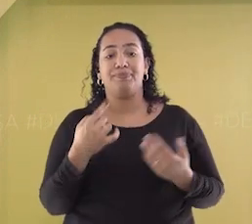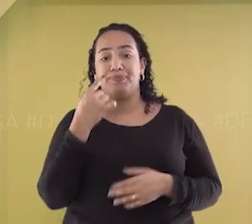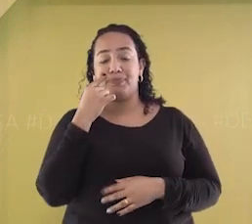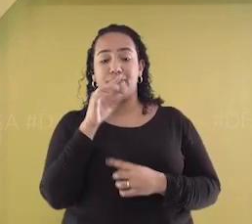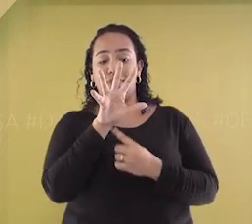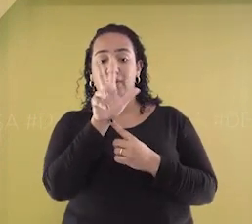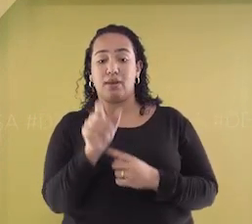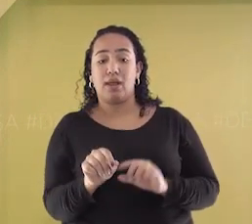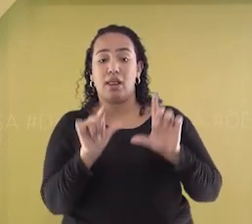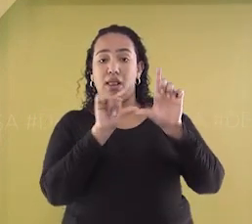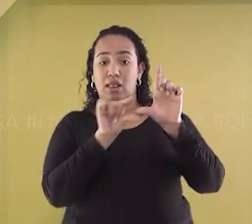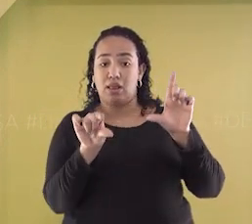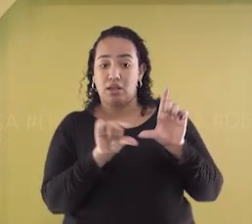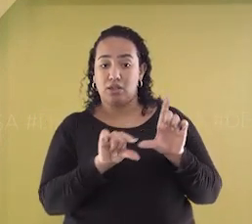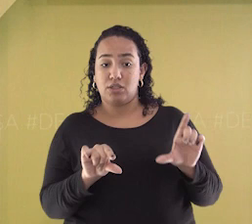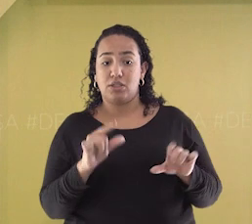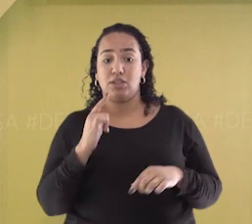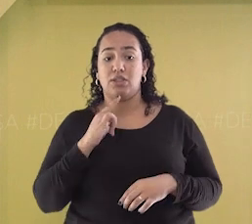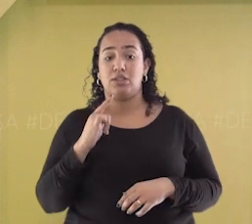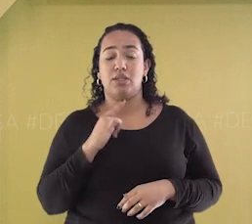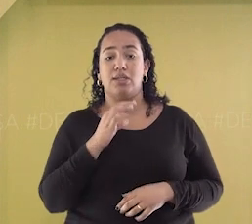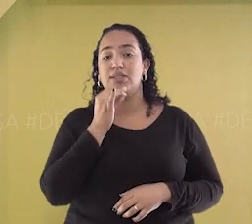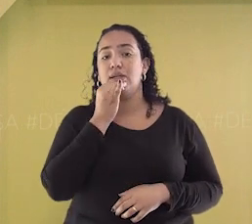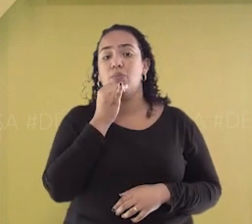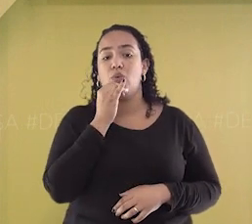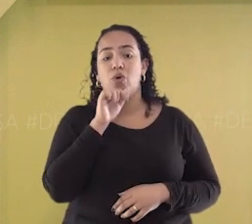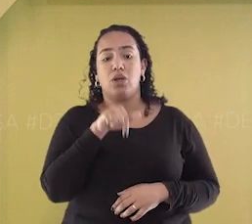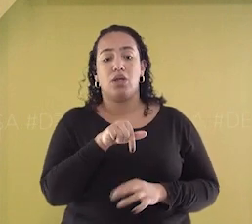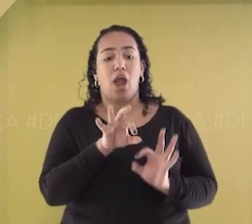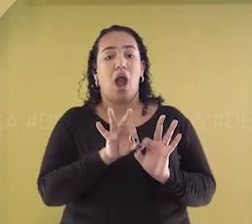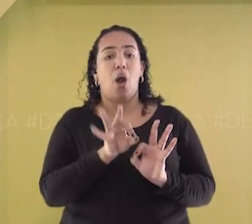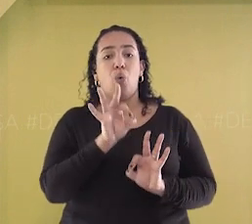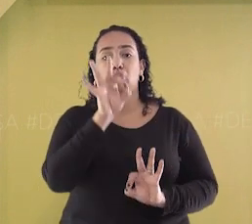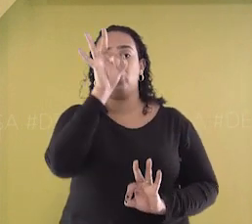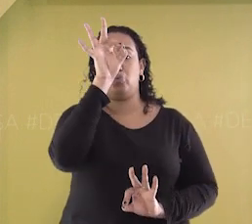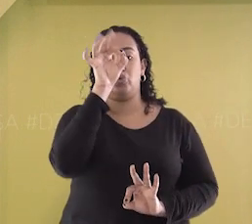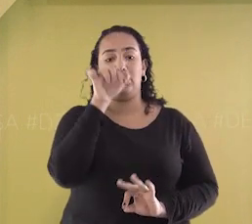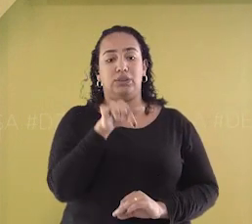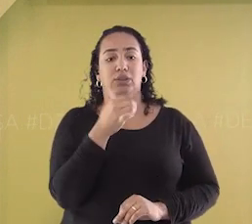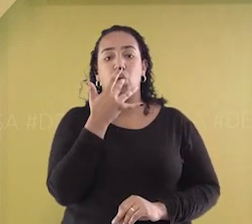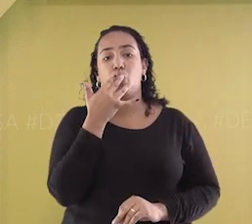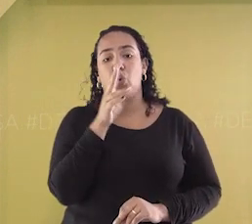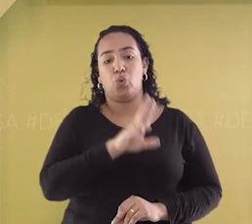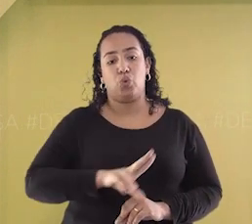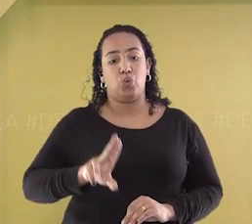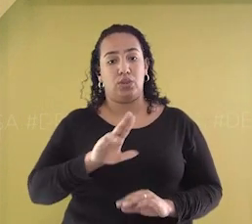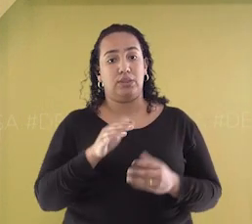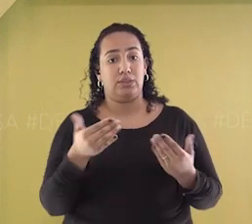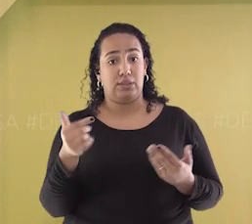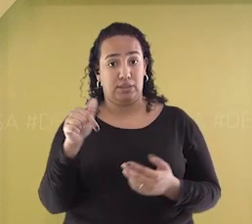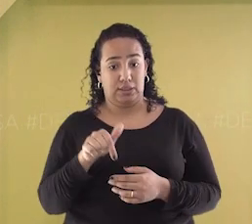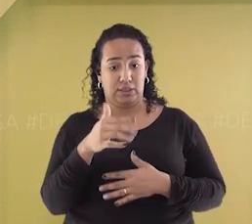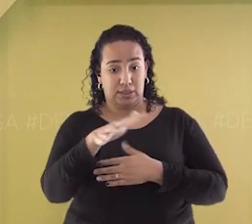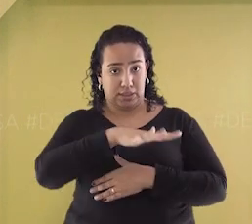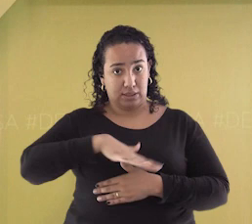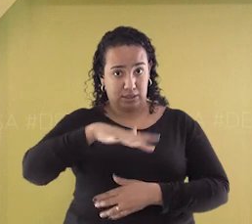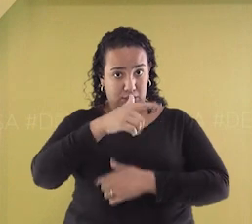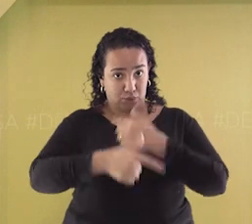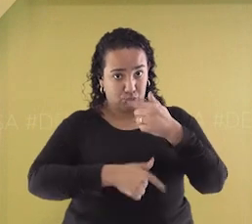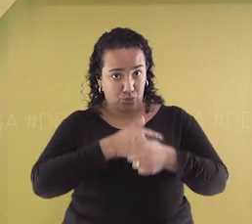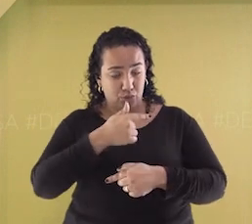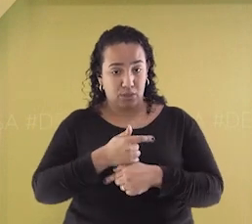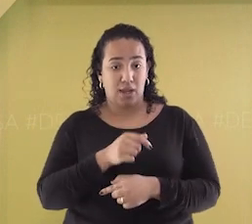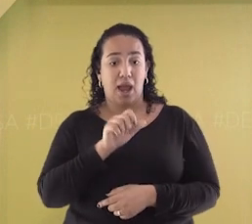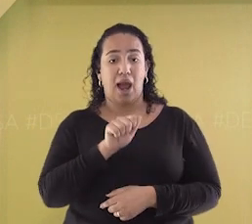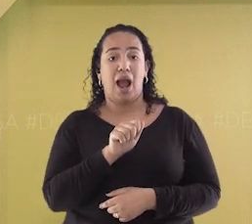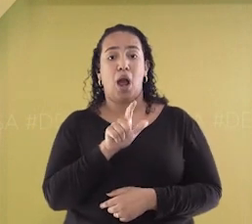é dividida representando a altitude através das cores, que na geografia e na criação de mapas